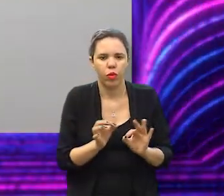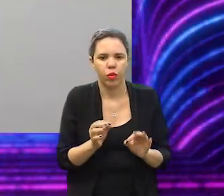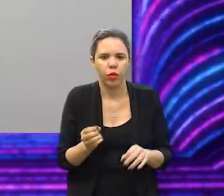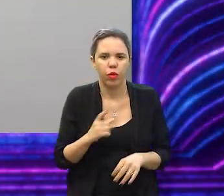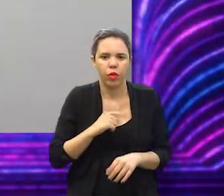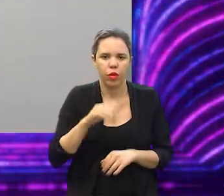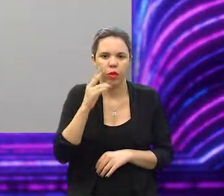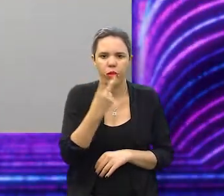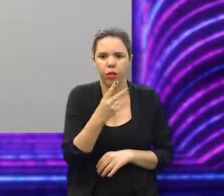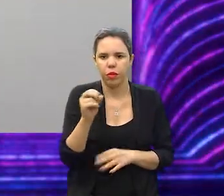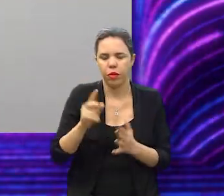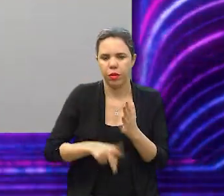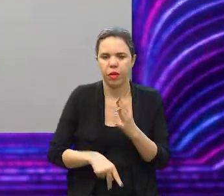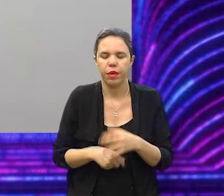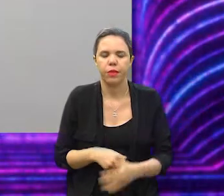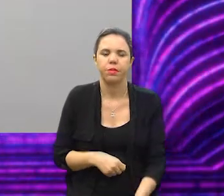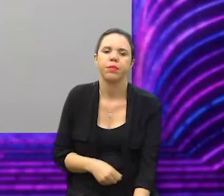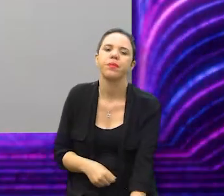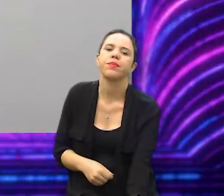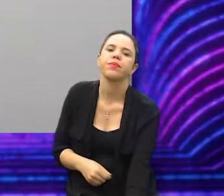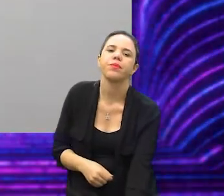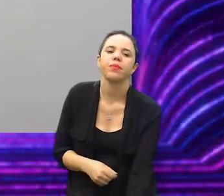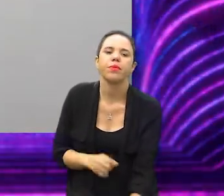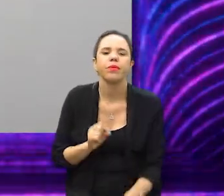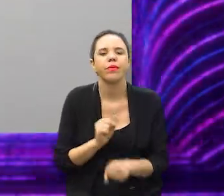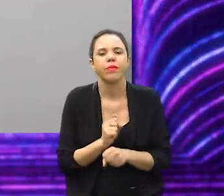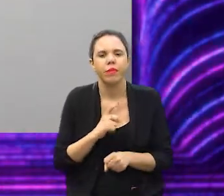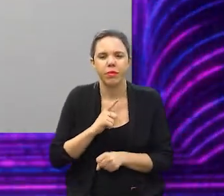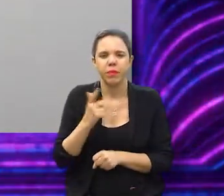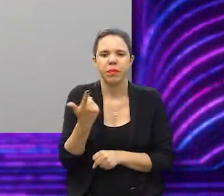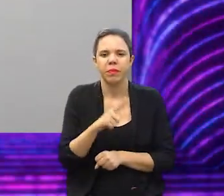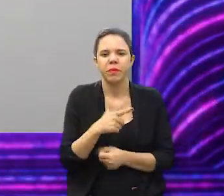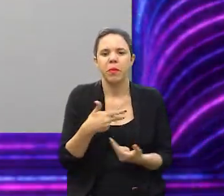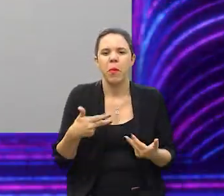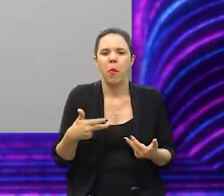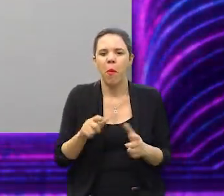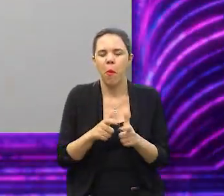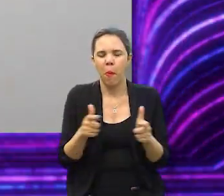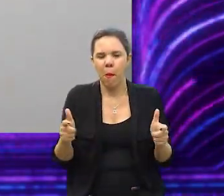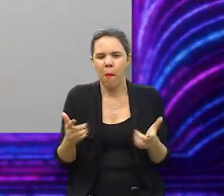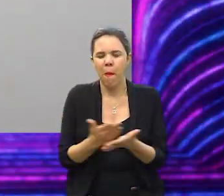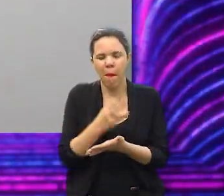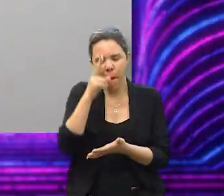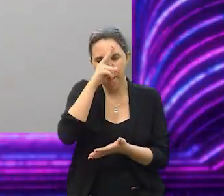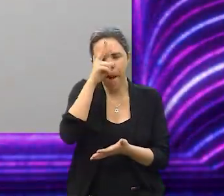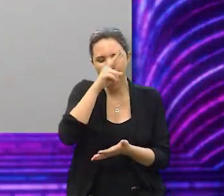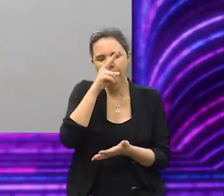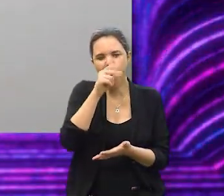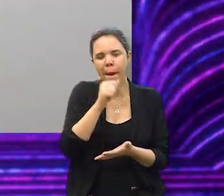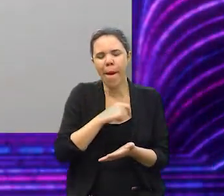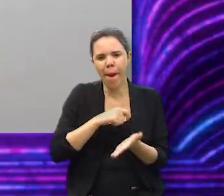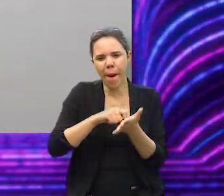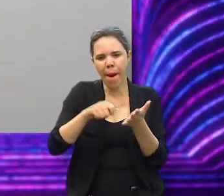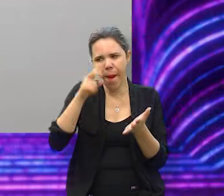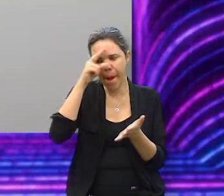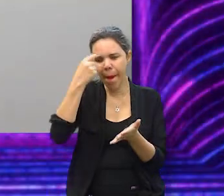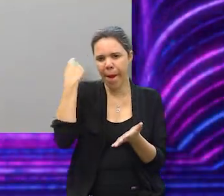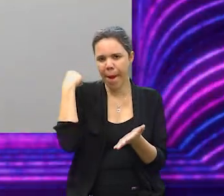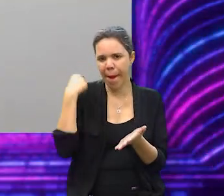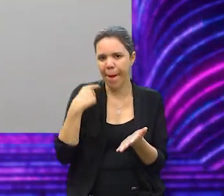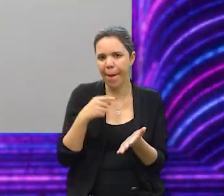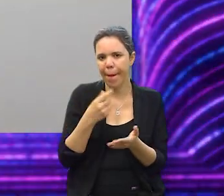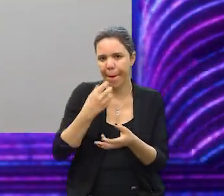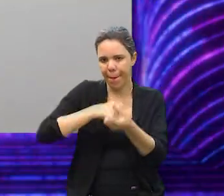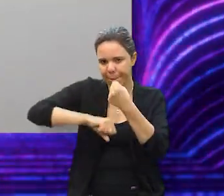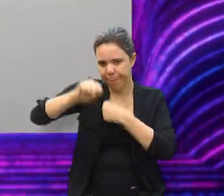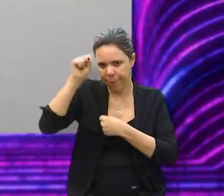ter mais de 20 páginas. Então, vocês podem esperar que o universo Kimbar está crescendo, né? Inclusive, eu estava escrevendo uma história em quadrinho de